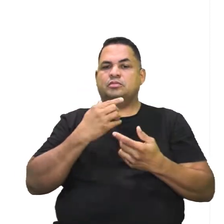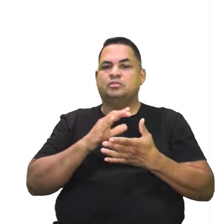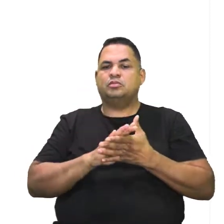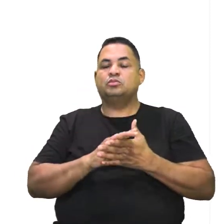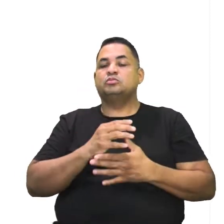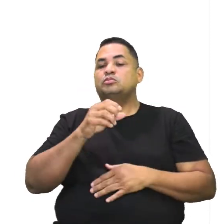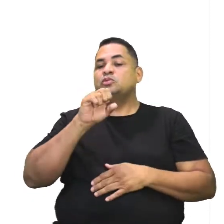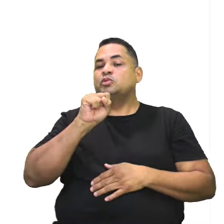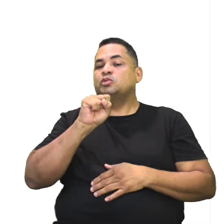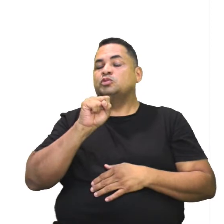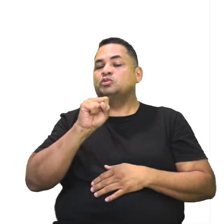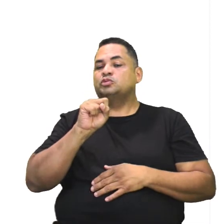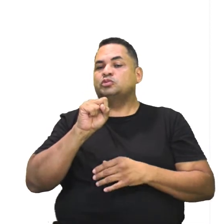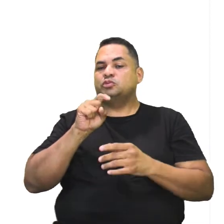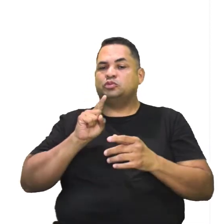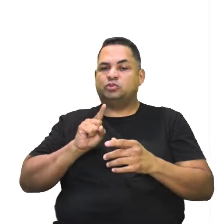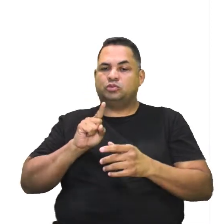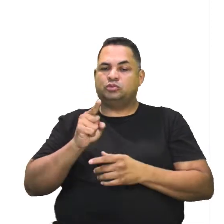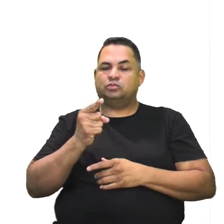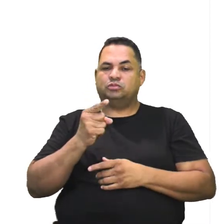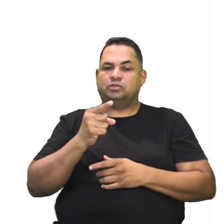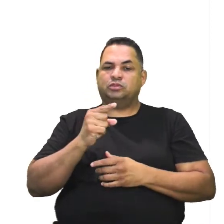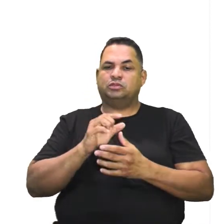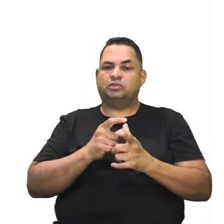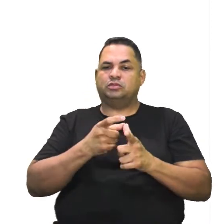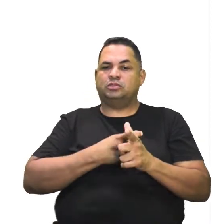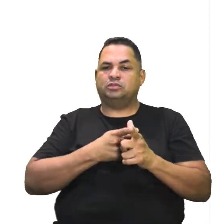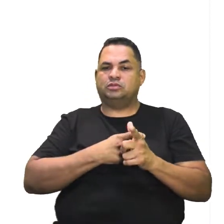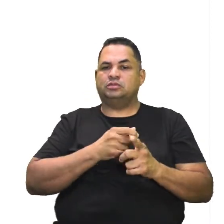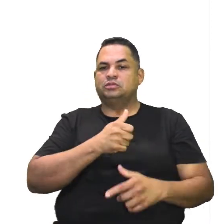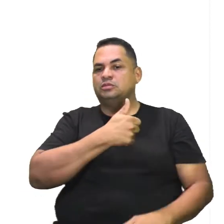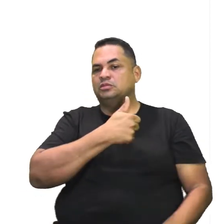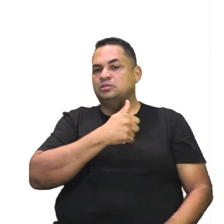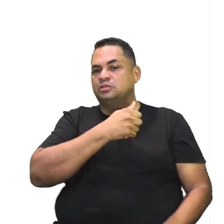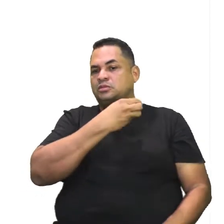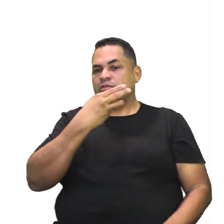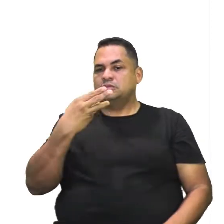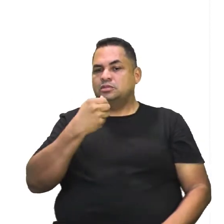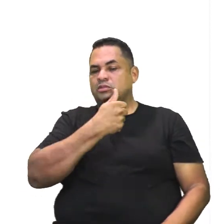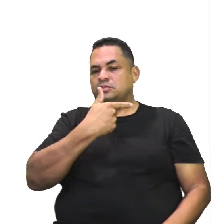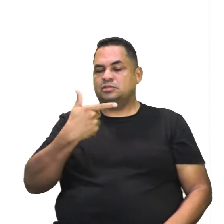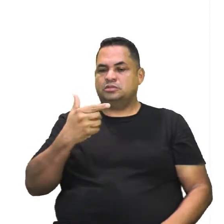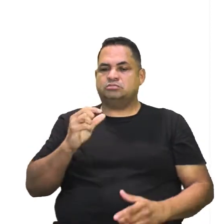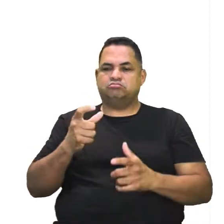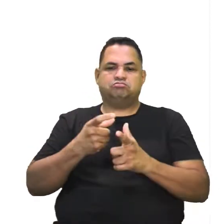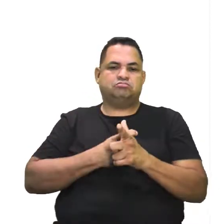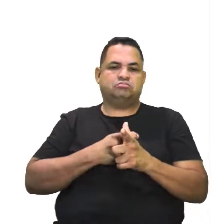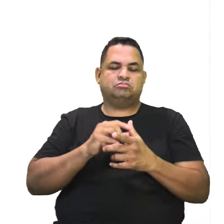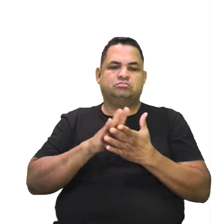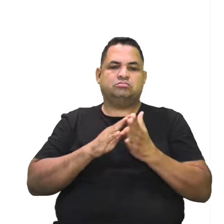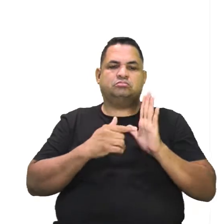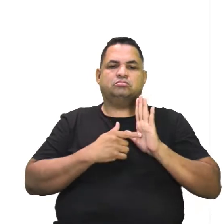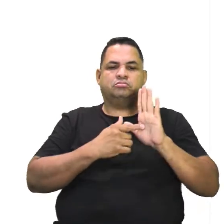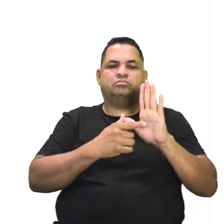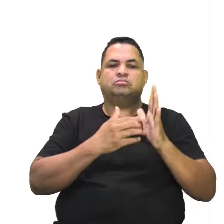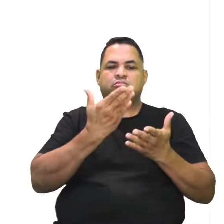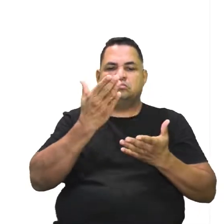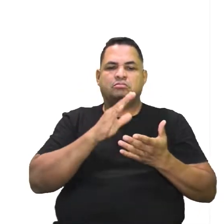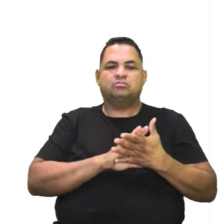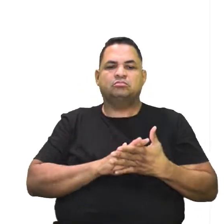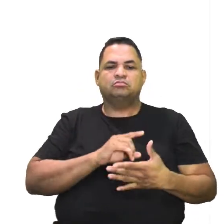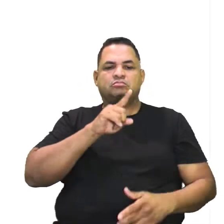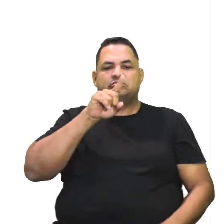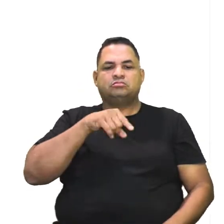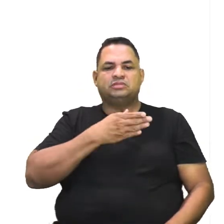em 3? 12.000. 12.000. E assim a gente vai, aumentando a tabela. E também isso pode ser representado graficamente, né?